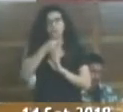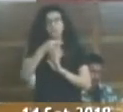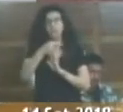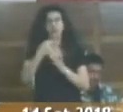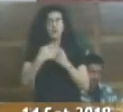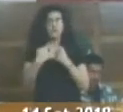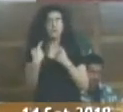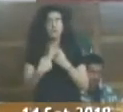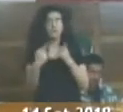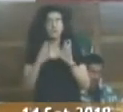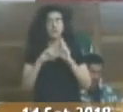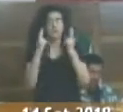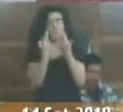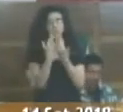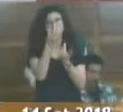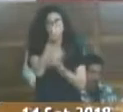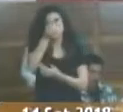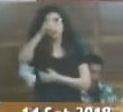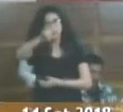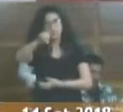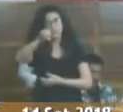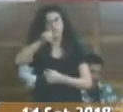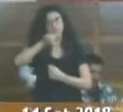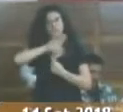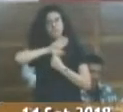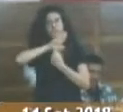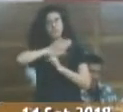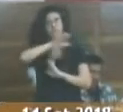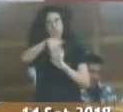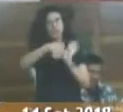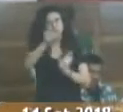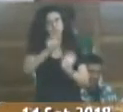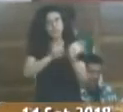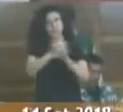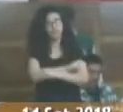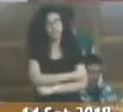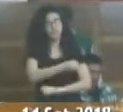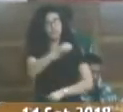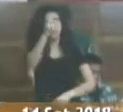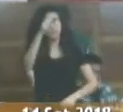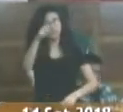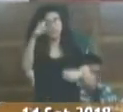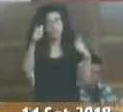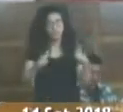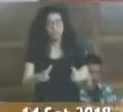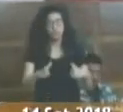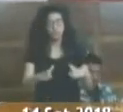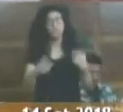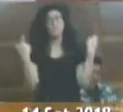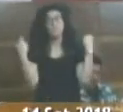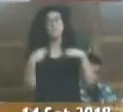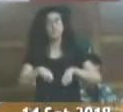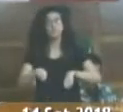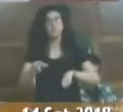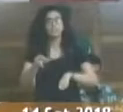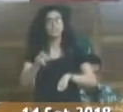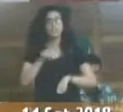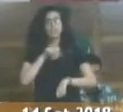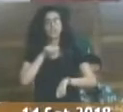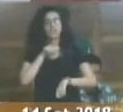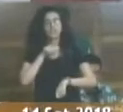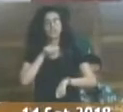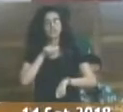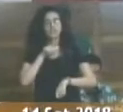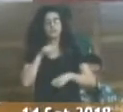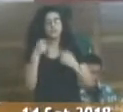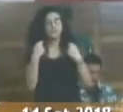a Convenção 69 da OIT prevê que todo grande empreendimento feito num território ele tem que ter a consulta livre,